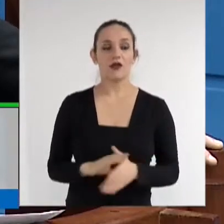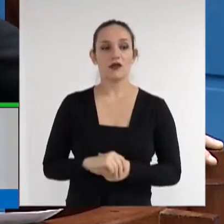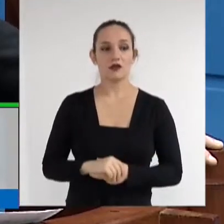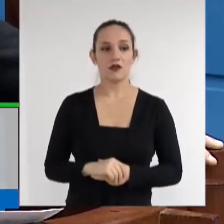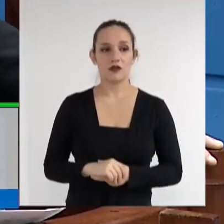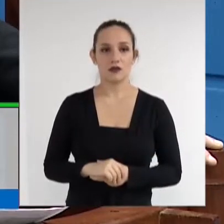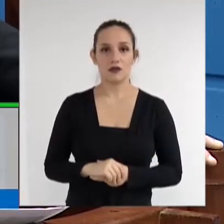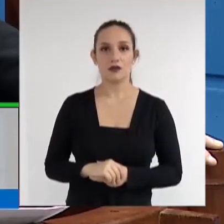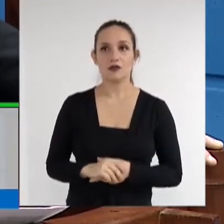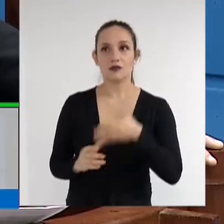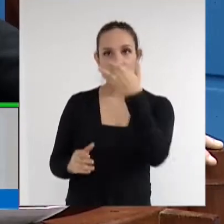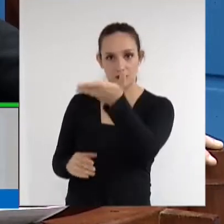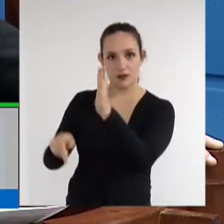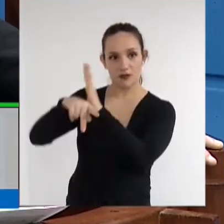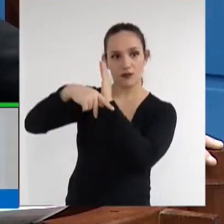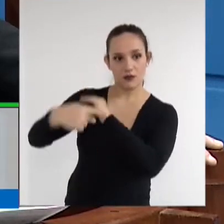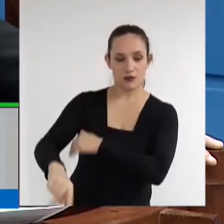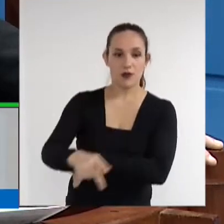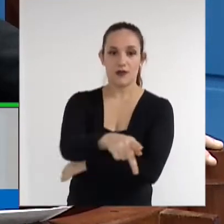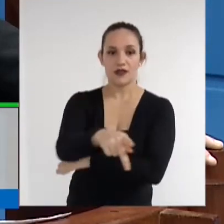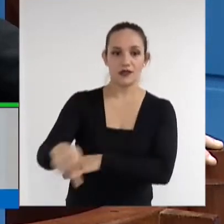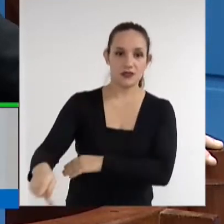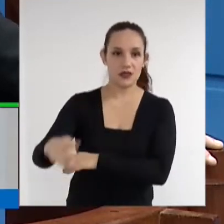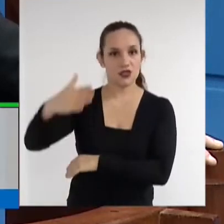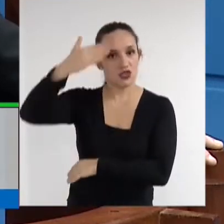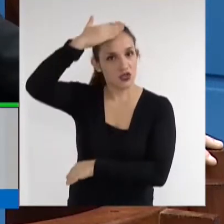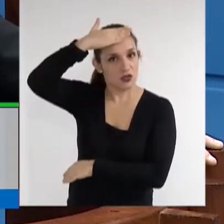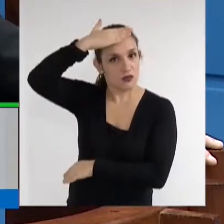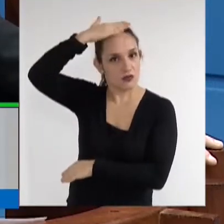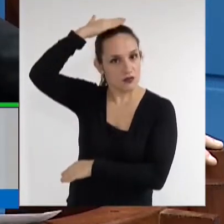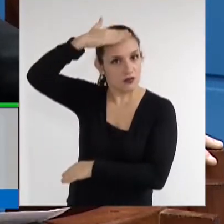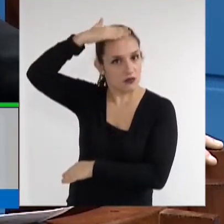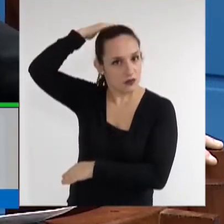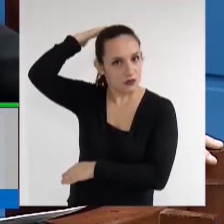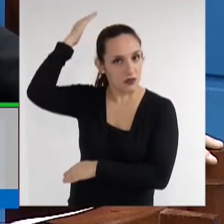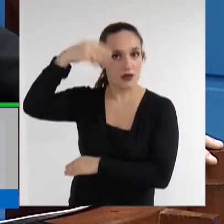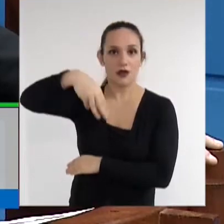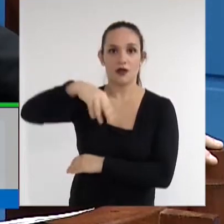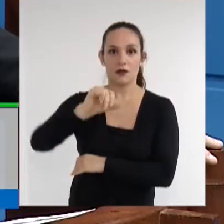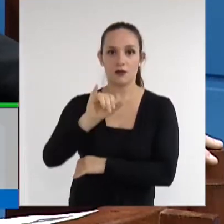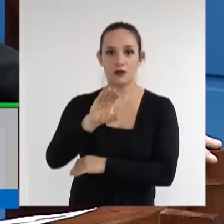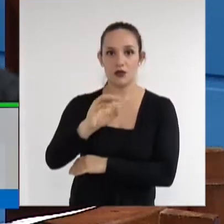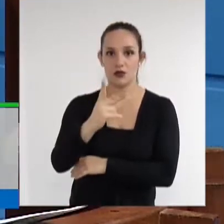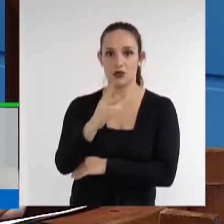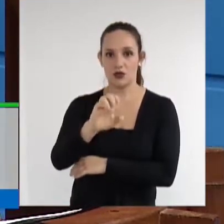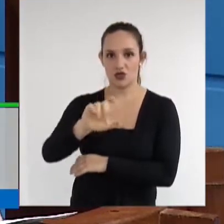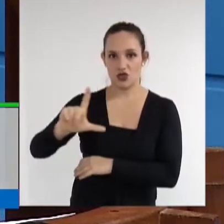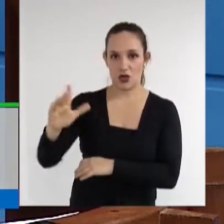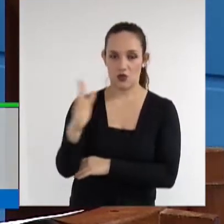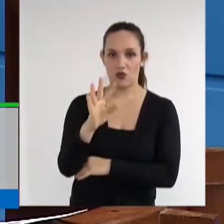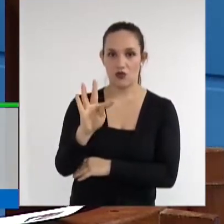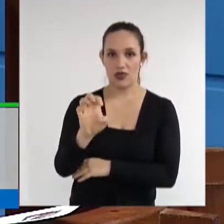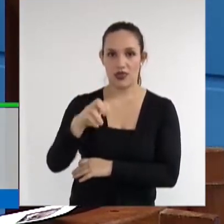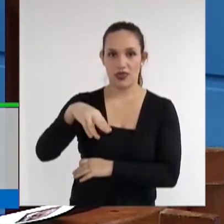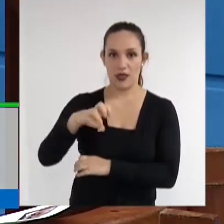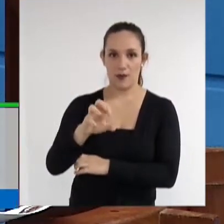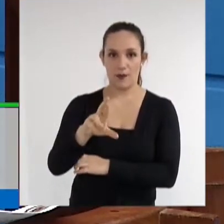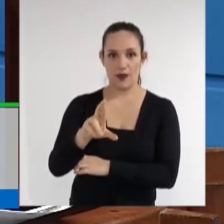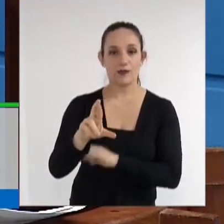do presidente Michel Temer para 2018, ele já previu